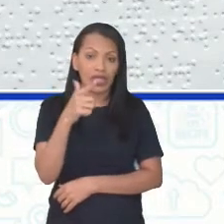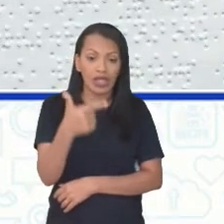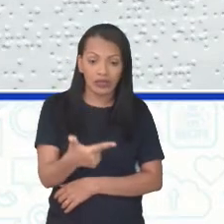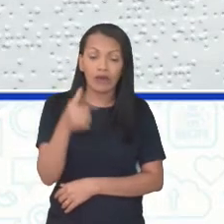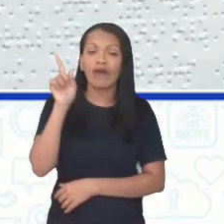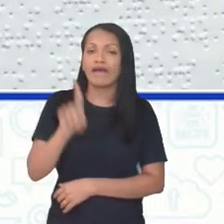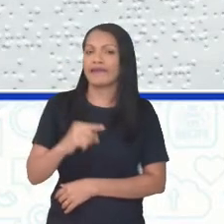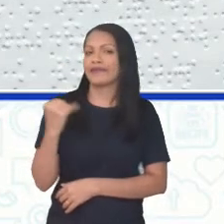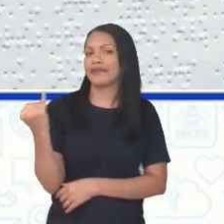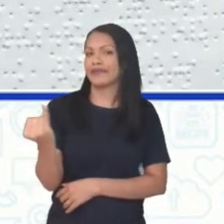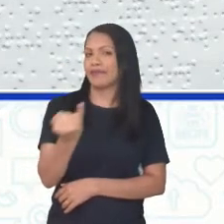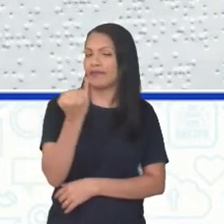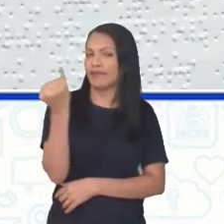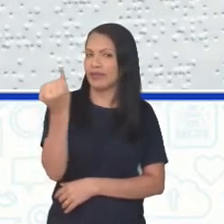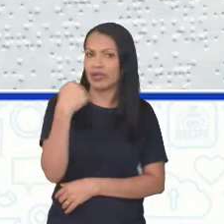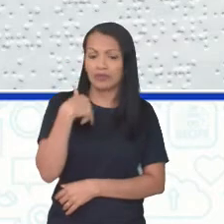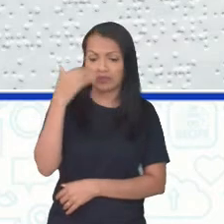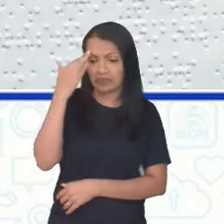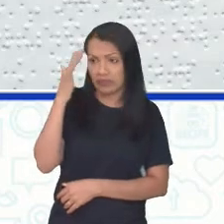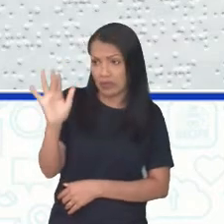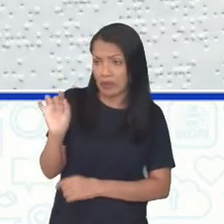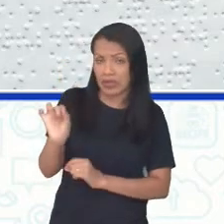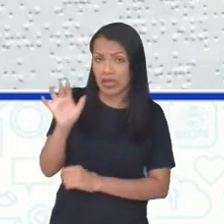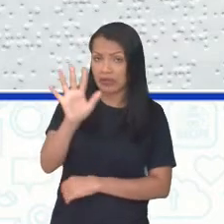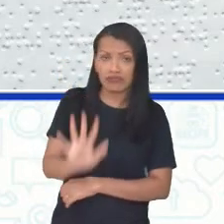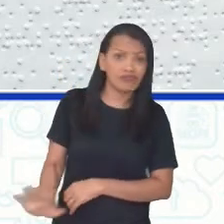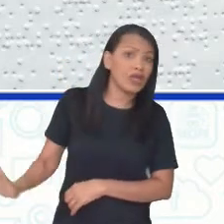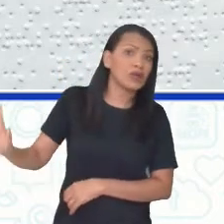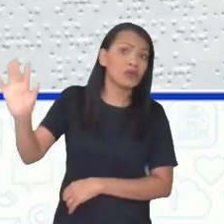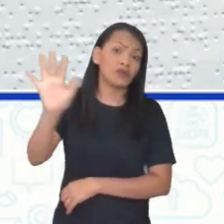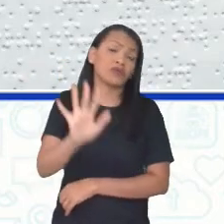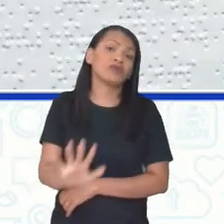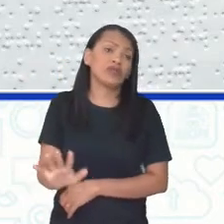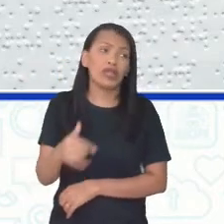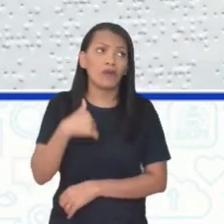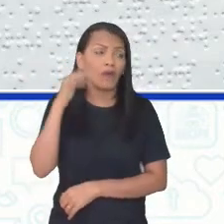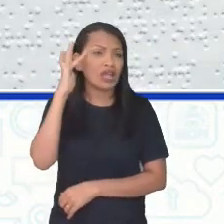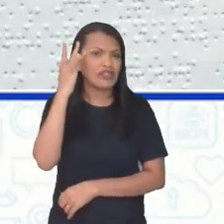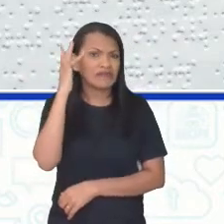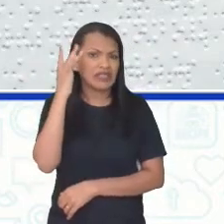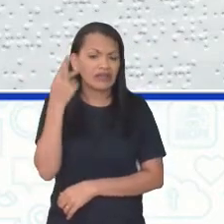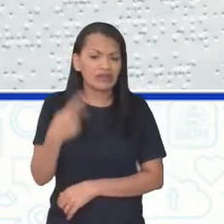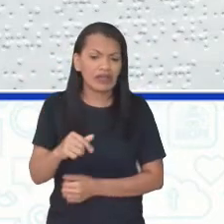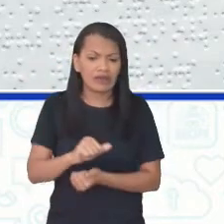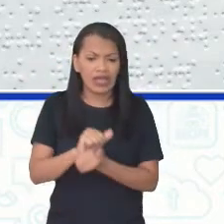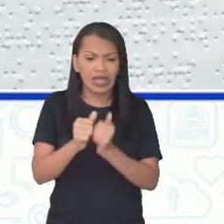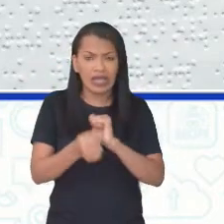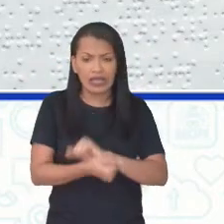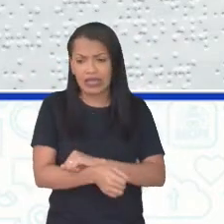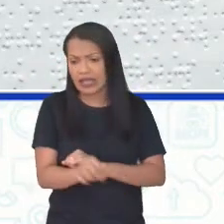porque até então eu nem sabia que era universal. Sim. Por exemplo, eu achava que era adaptado para